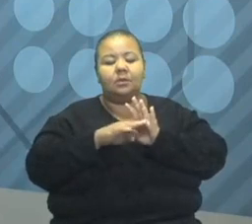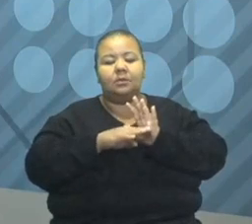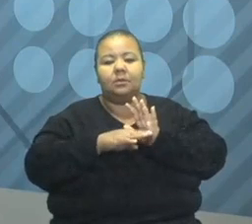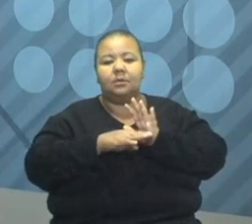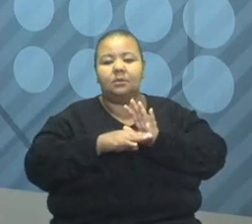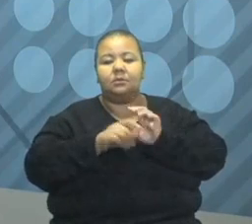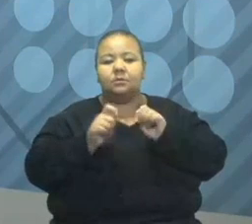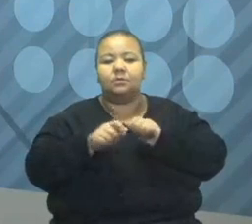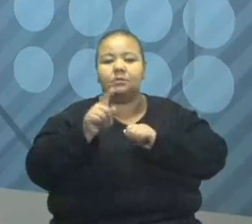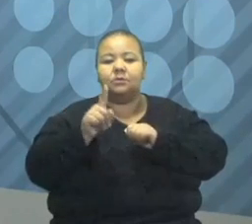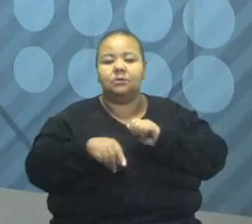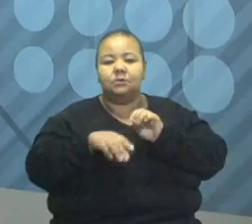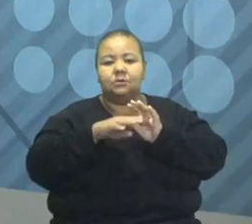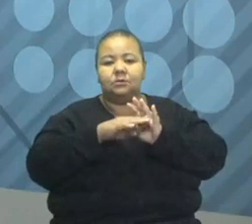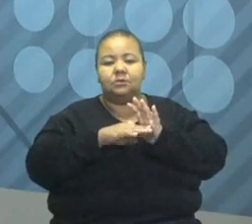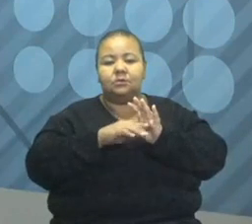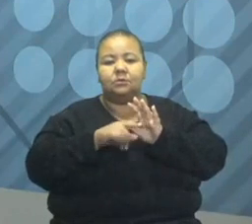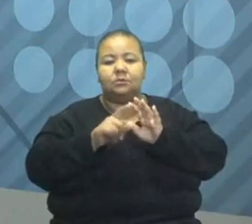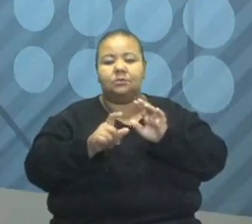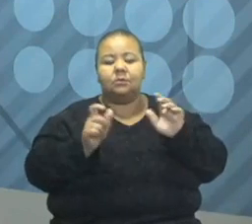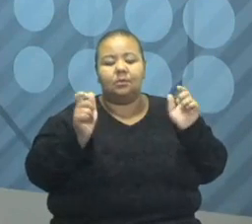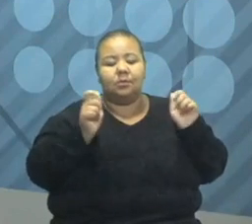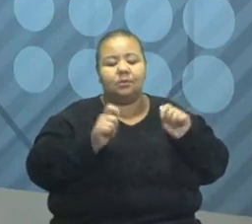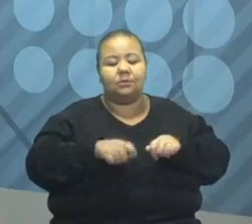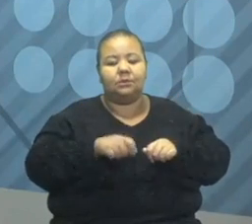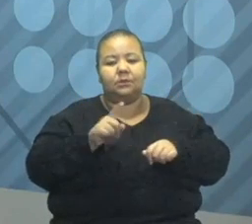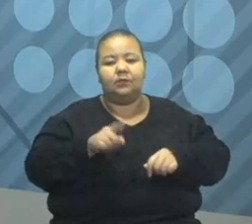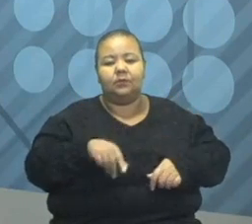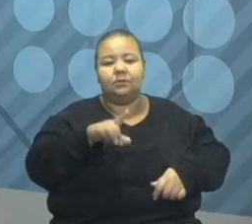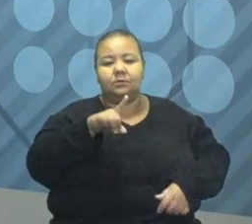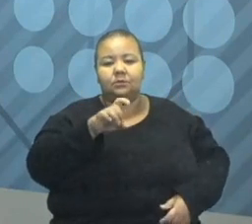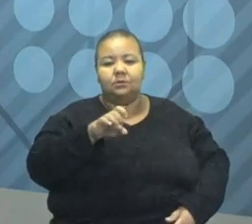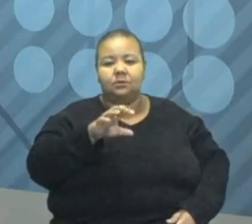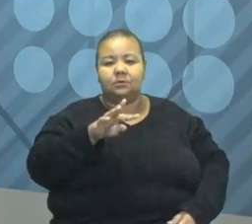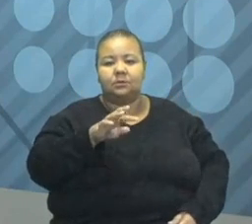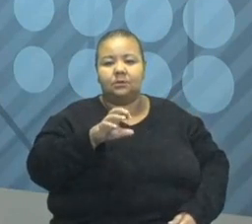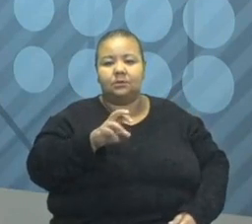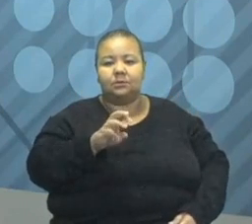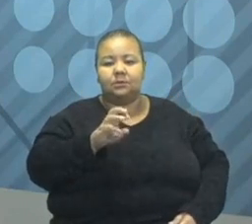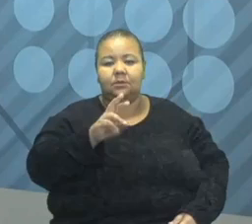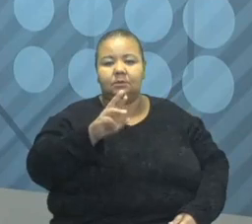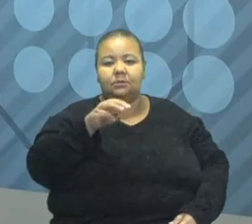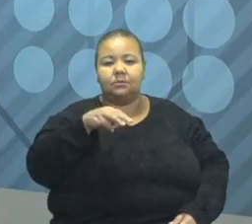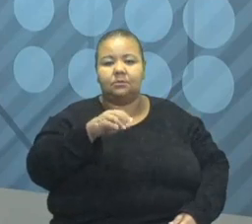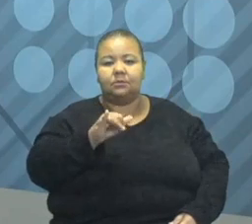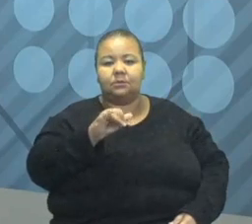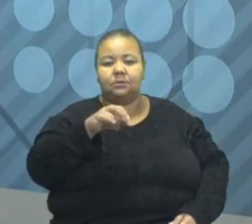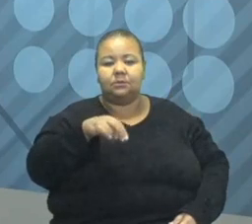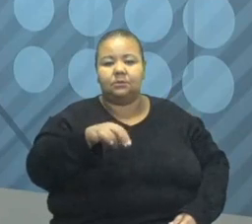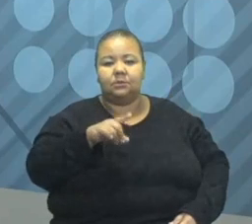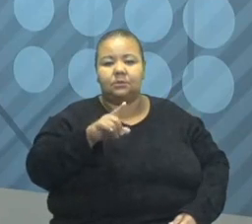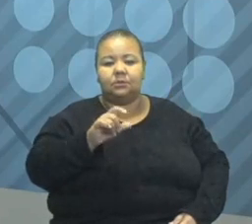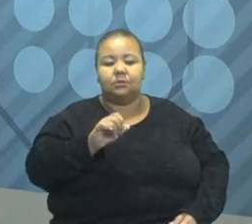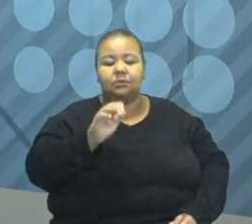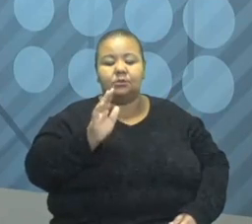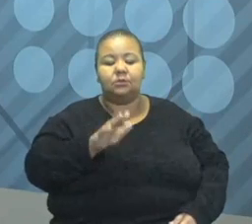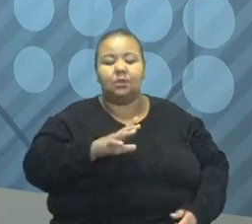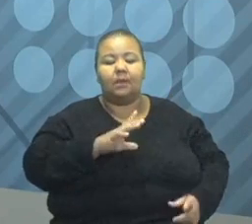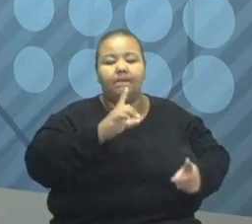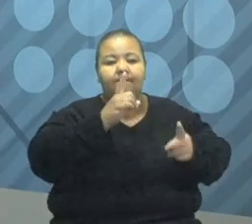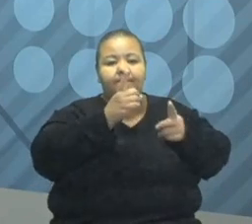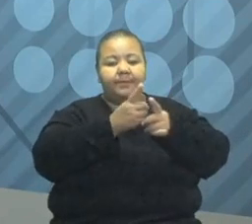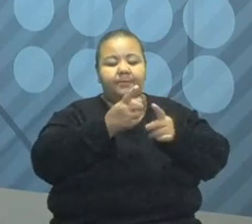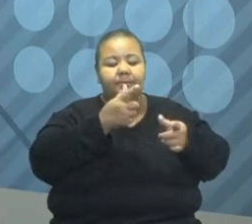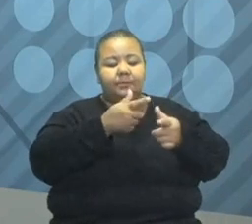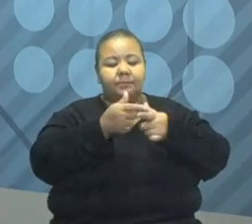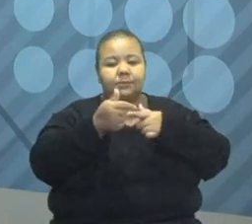ser classificado em possível e determinado. Nós determinamos a solução deste sistema